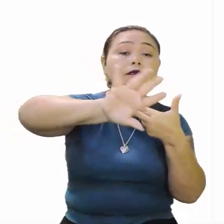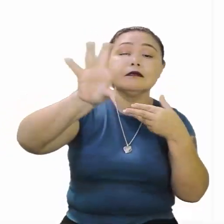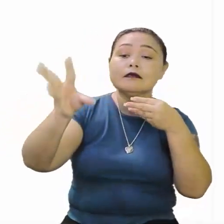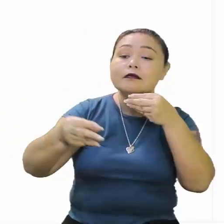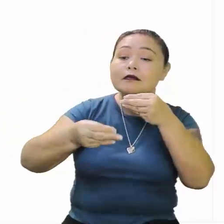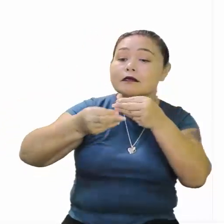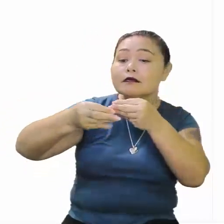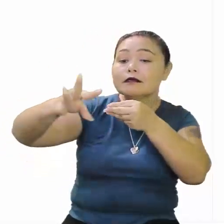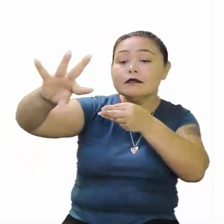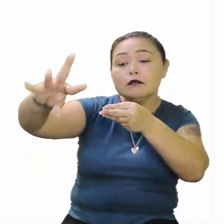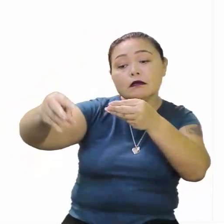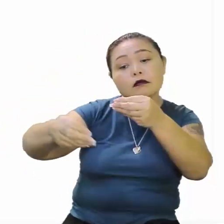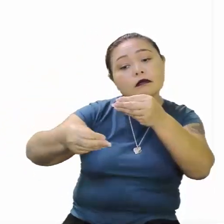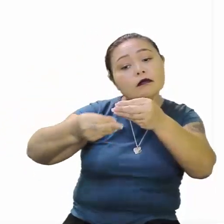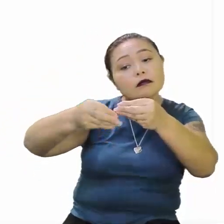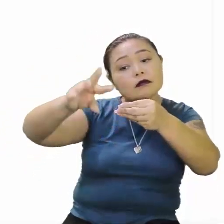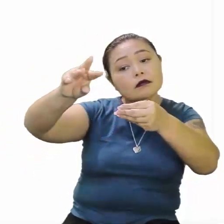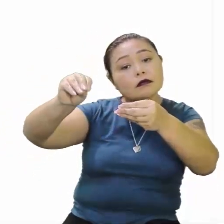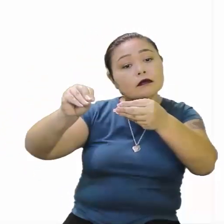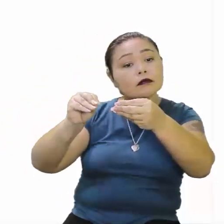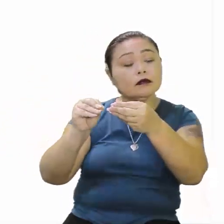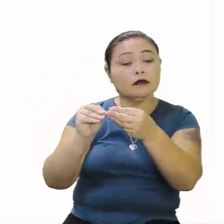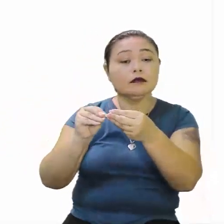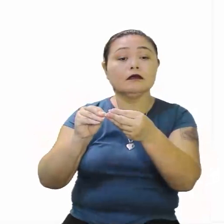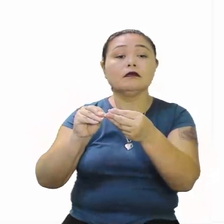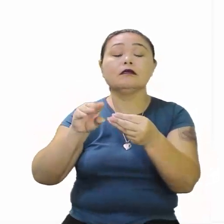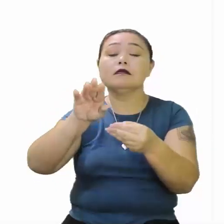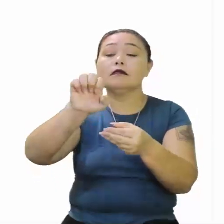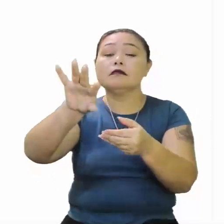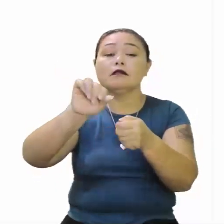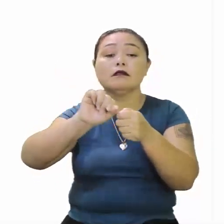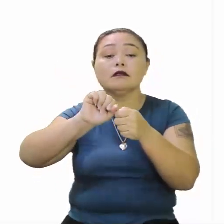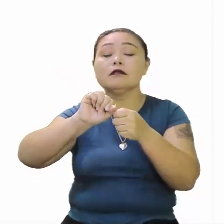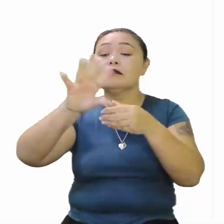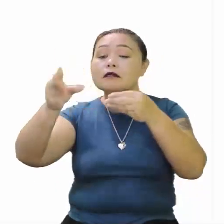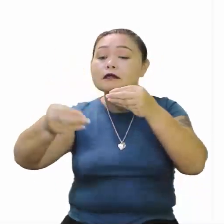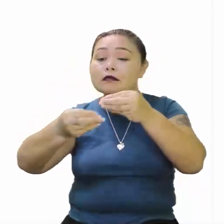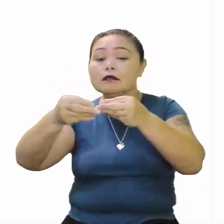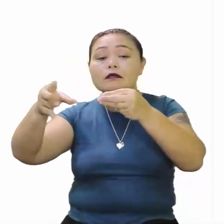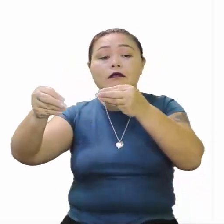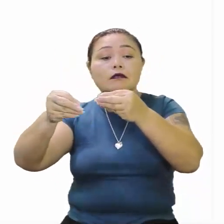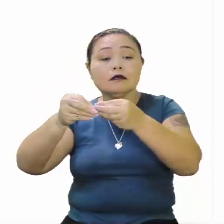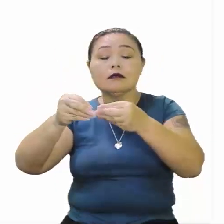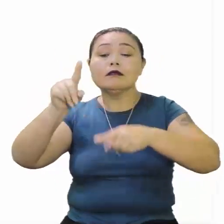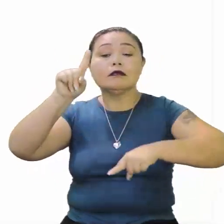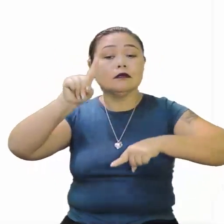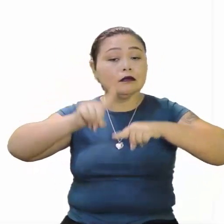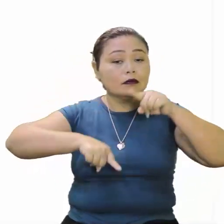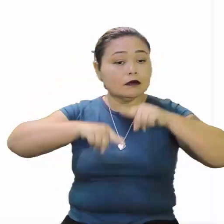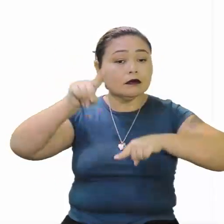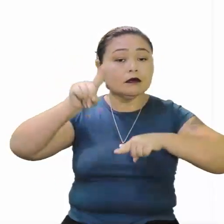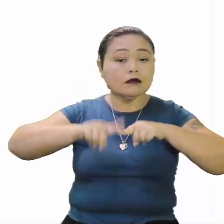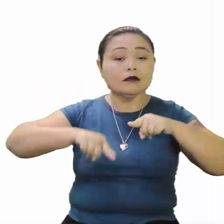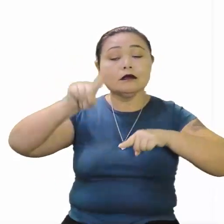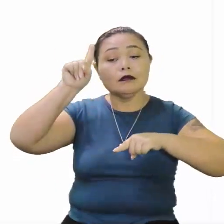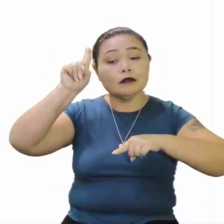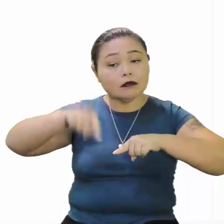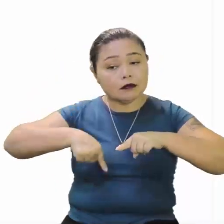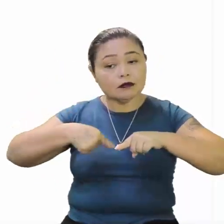agregação. O estado de agregação de material é uma propriedade que